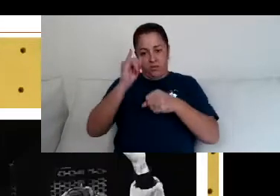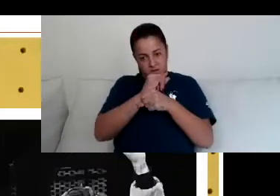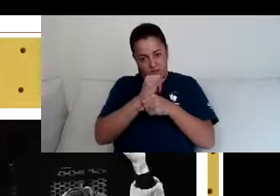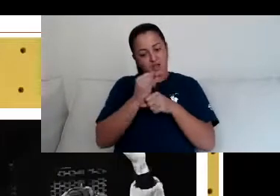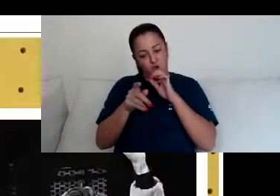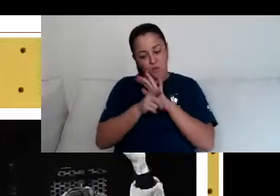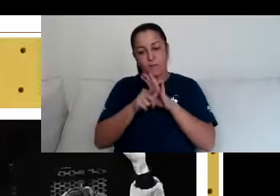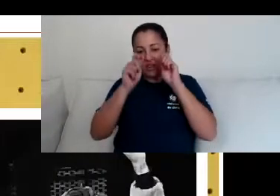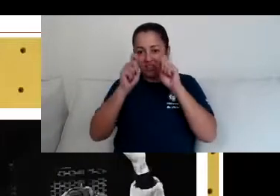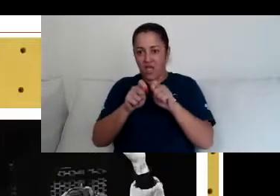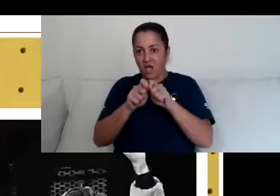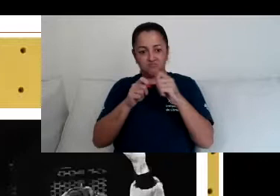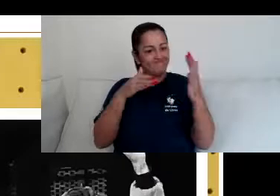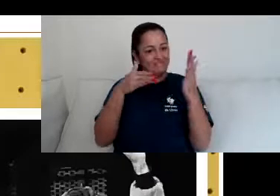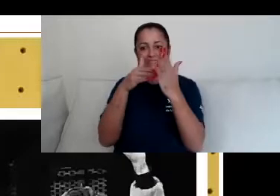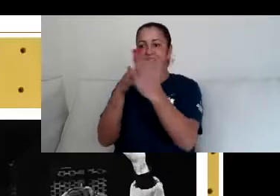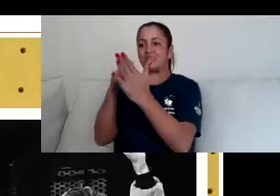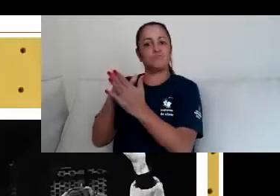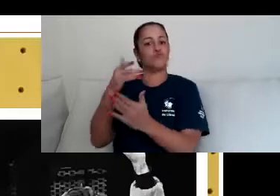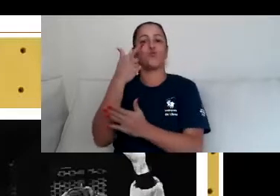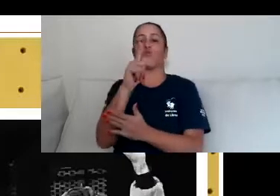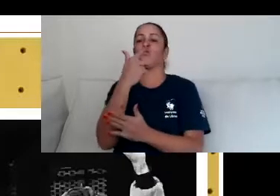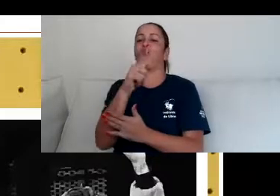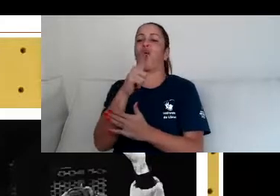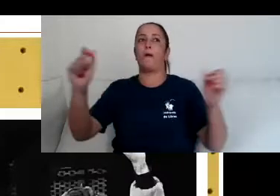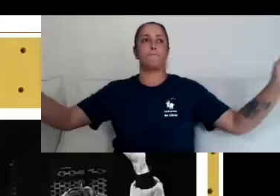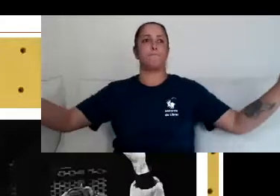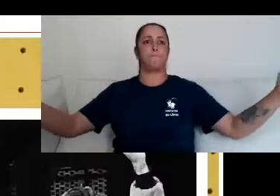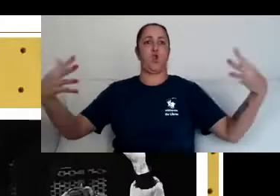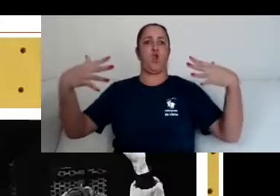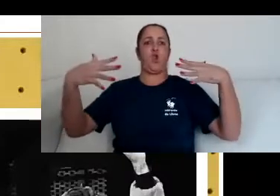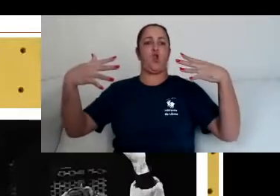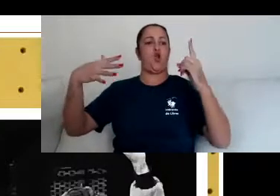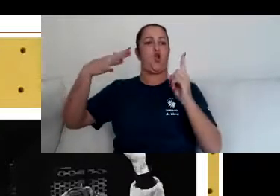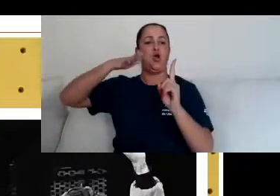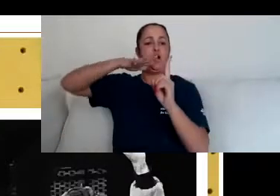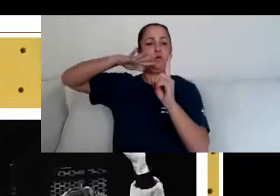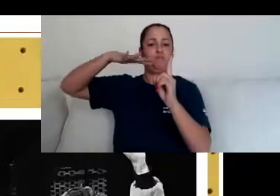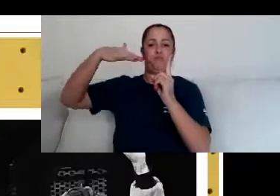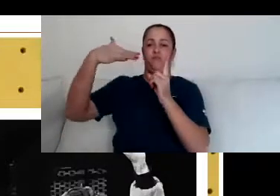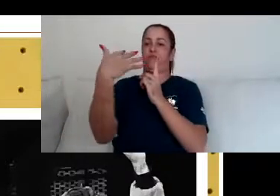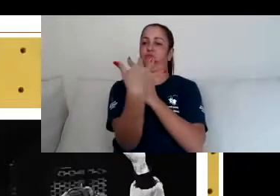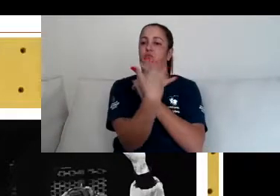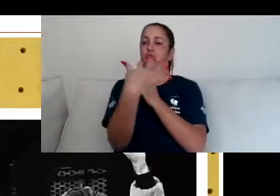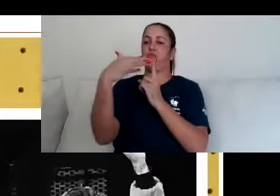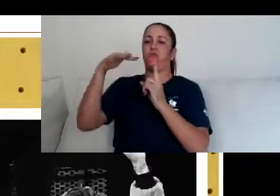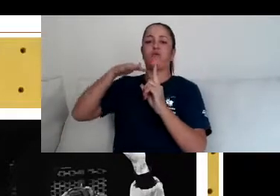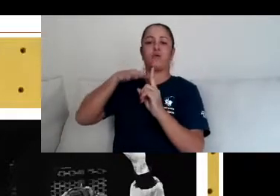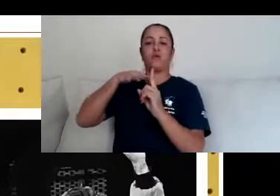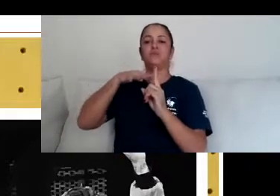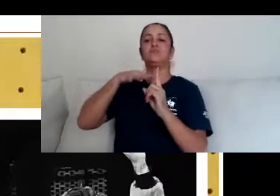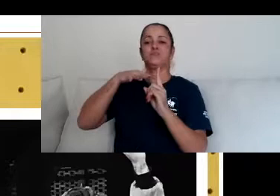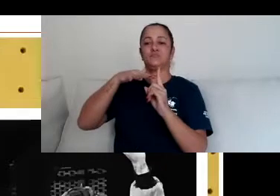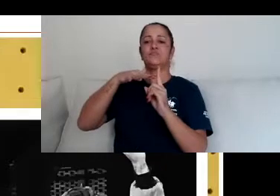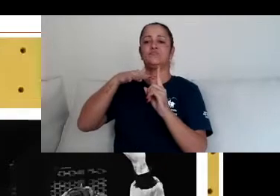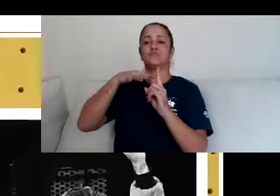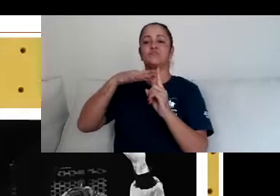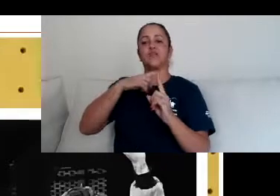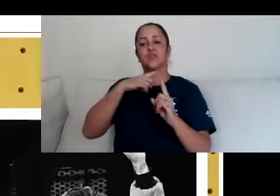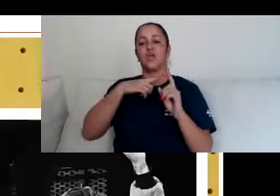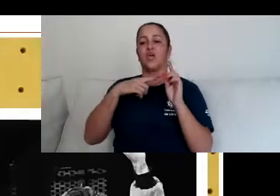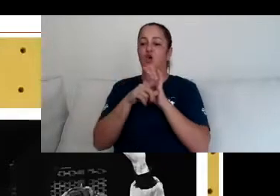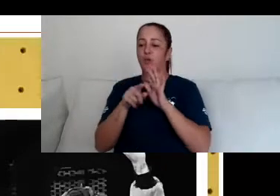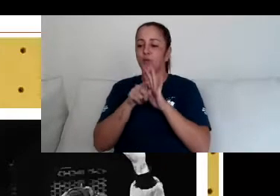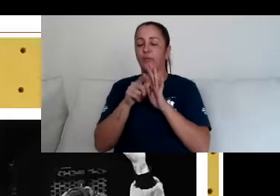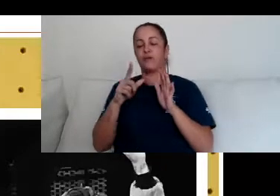rompe com as fronteiras e a gente pode ter um maior alcance. Por isso hoje a gente está aqui com o coração quentinho, cheio de alegria e esperança,